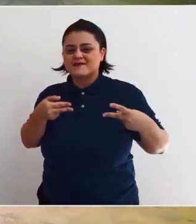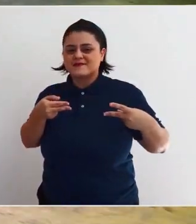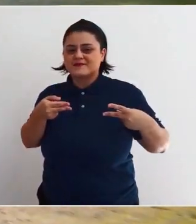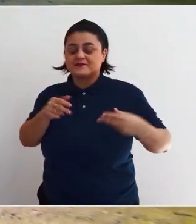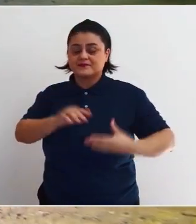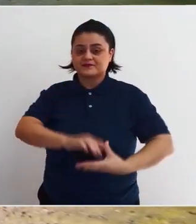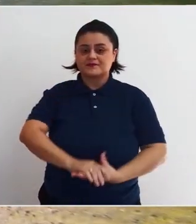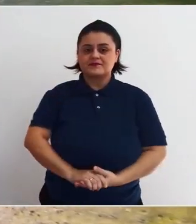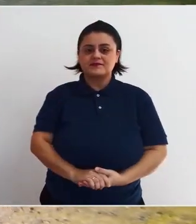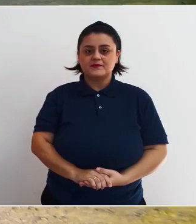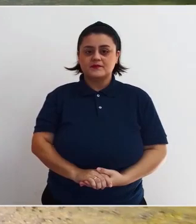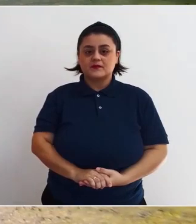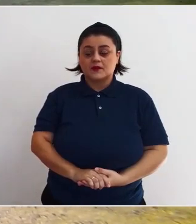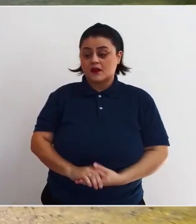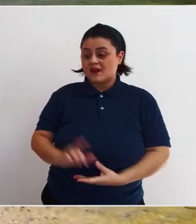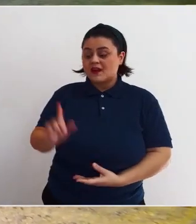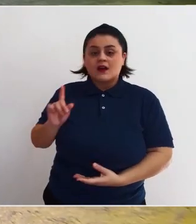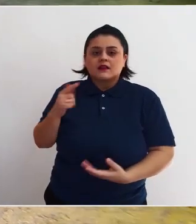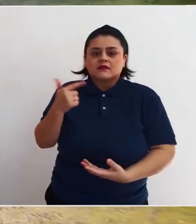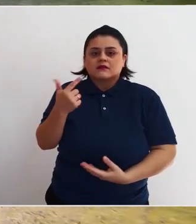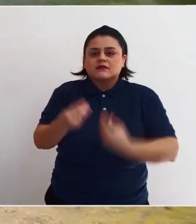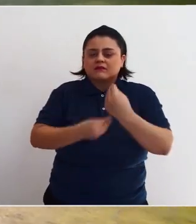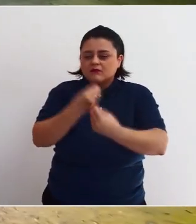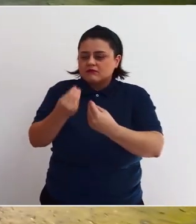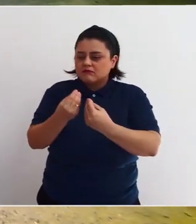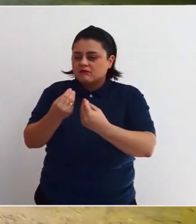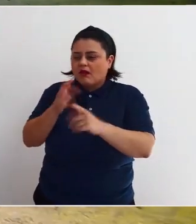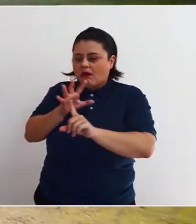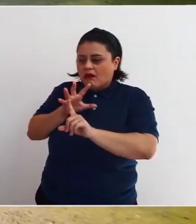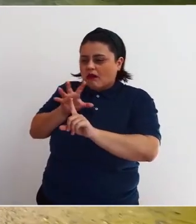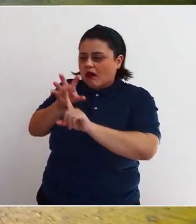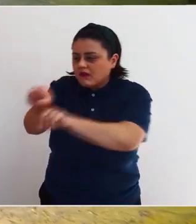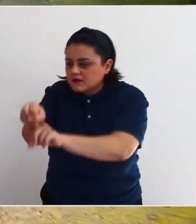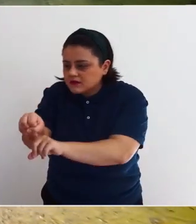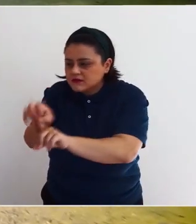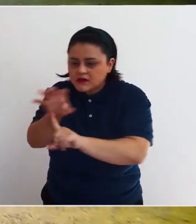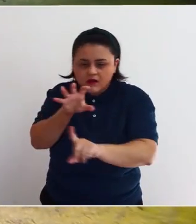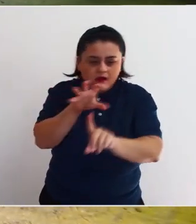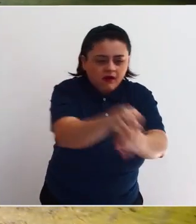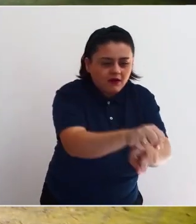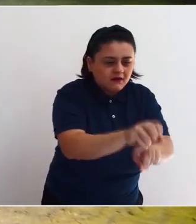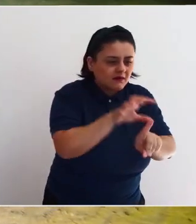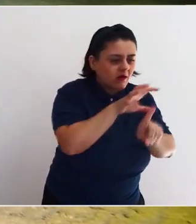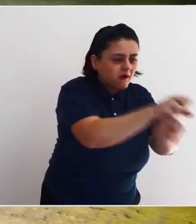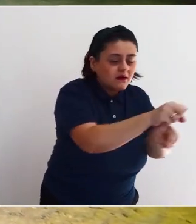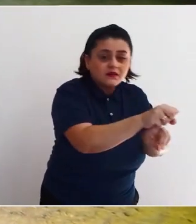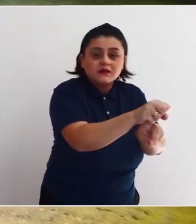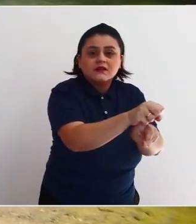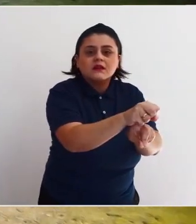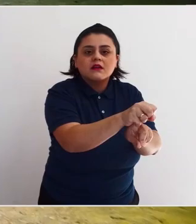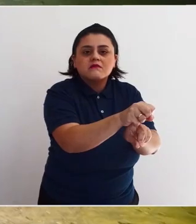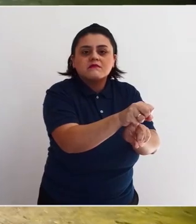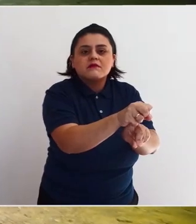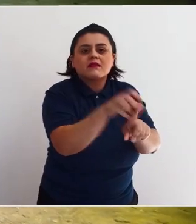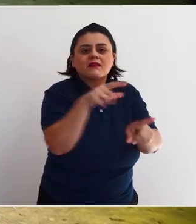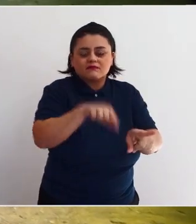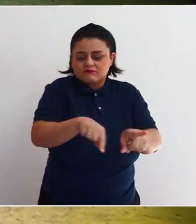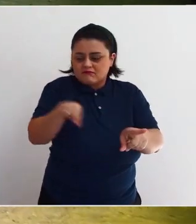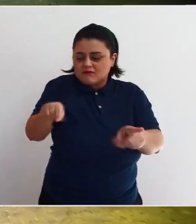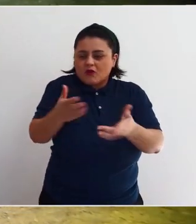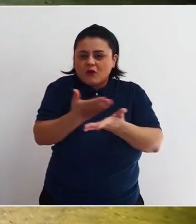A não existência de predadores deste animal faz com que sua reprodução e crescimento seja sucessiva.